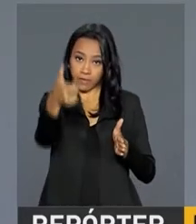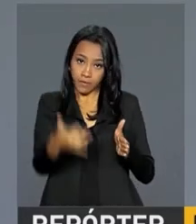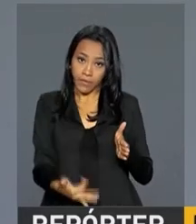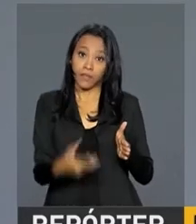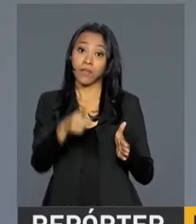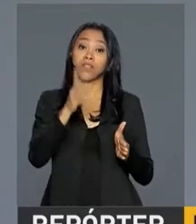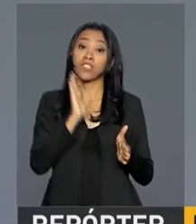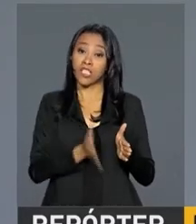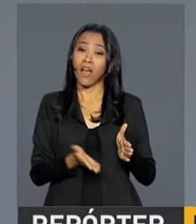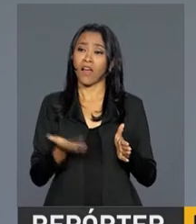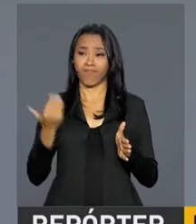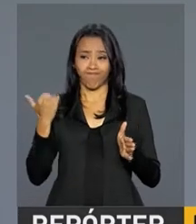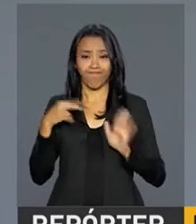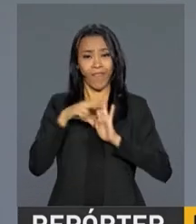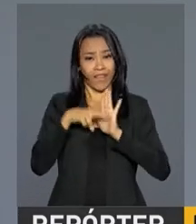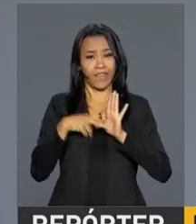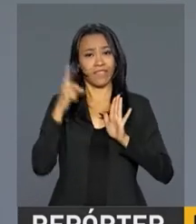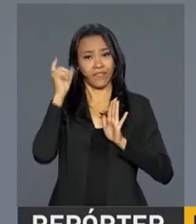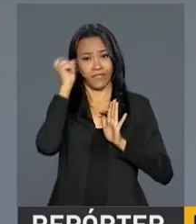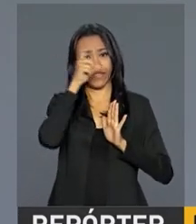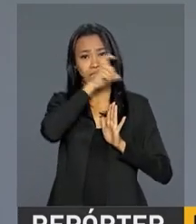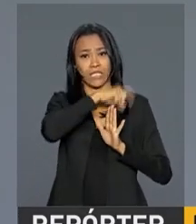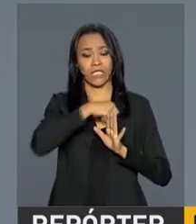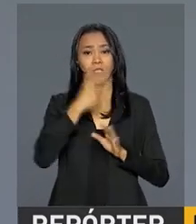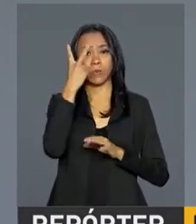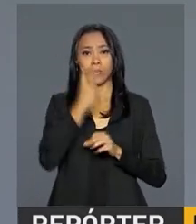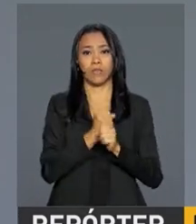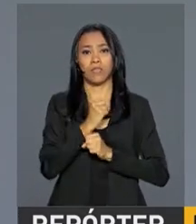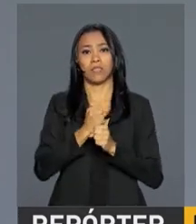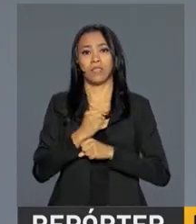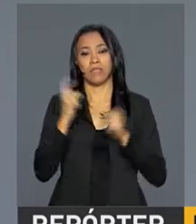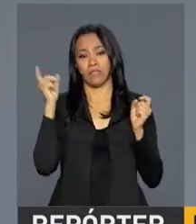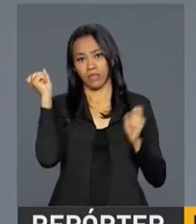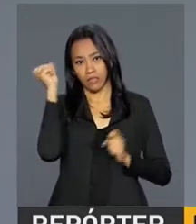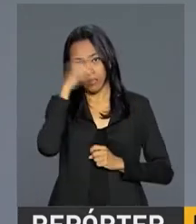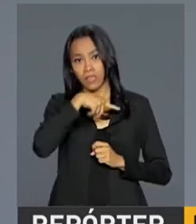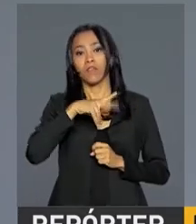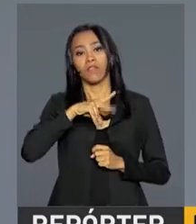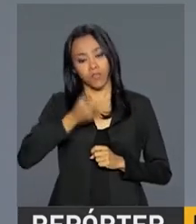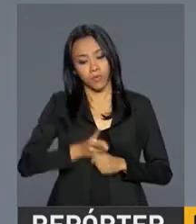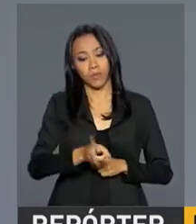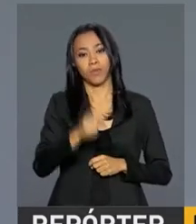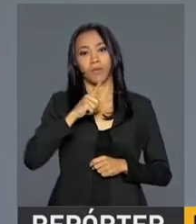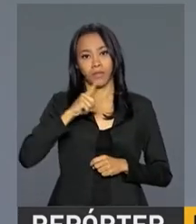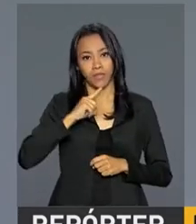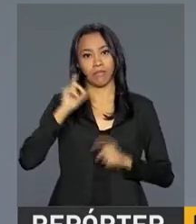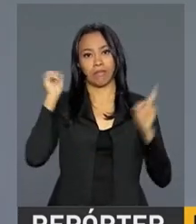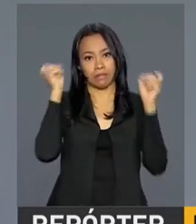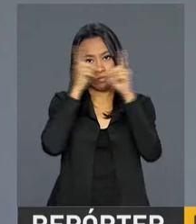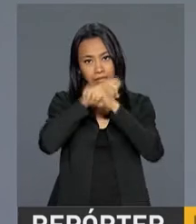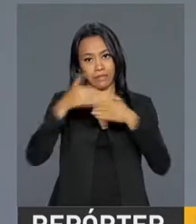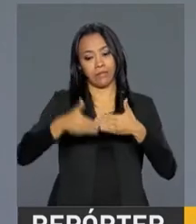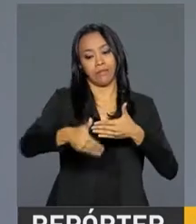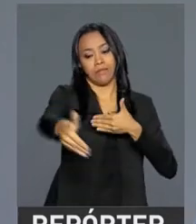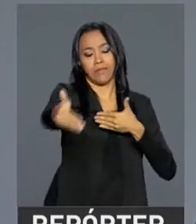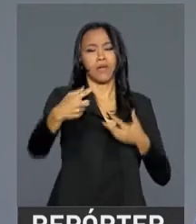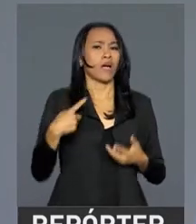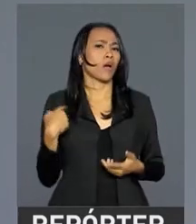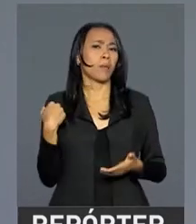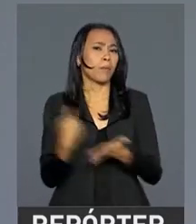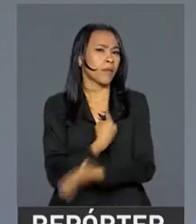regra já nos últimos dois anos e teremos nos próximos anos a pergunta é porque você